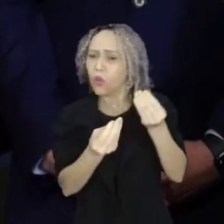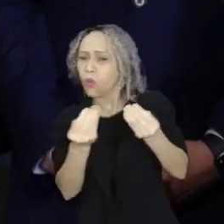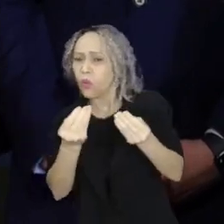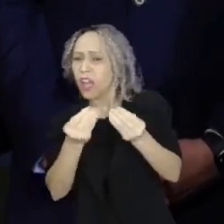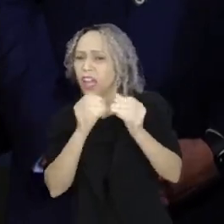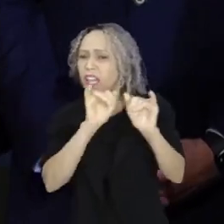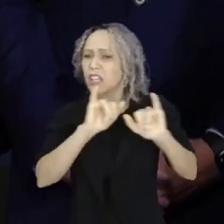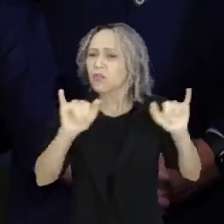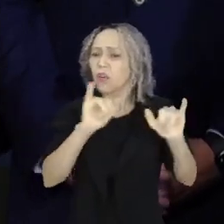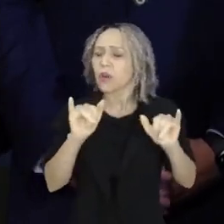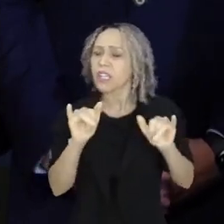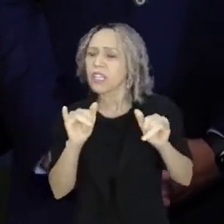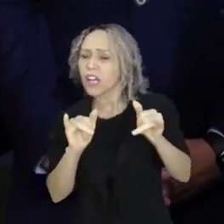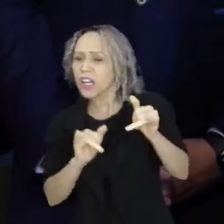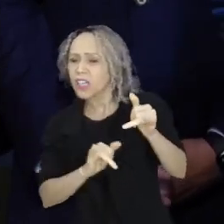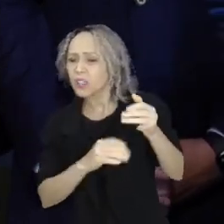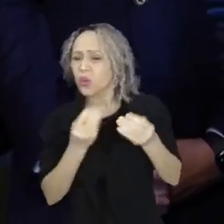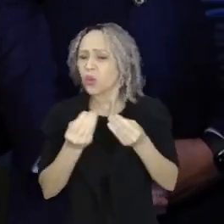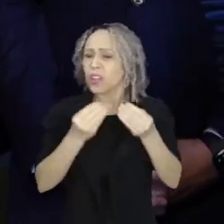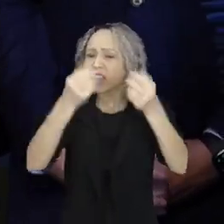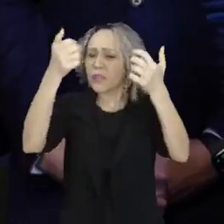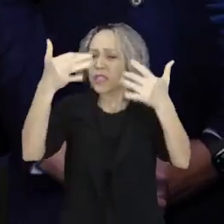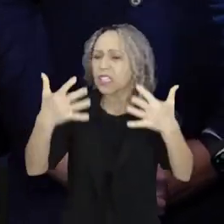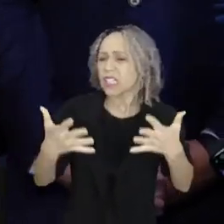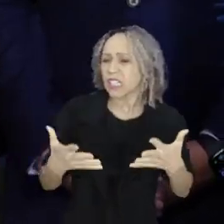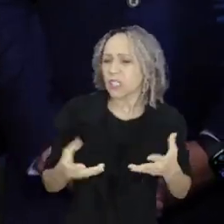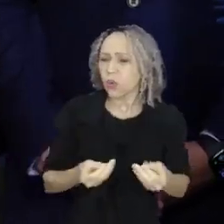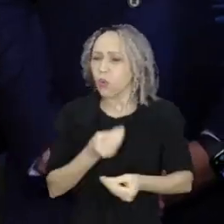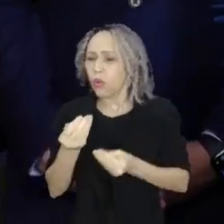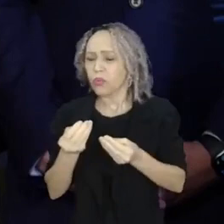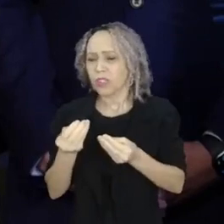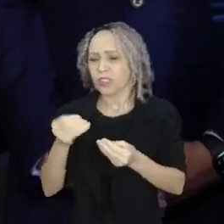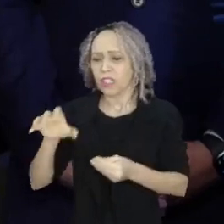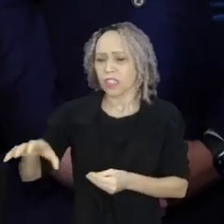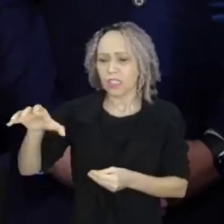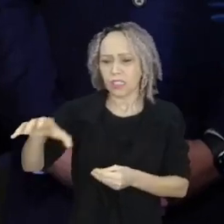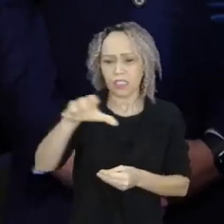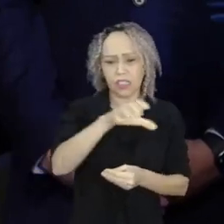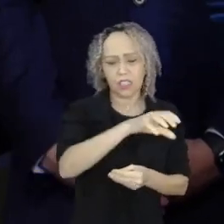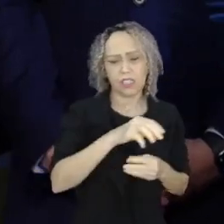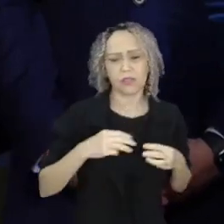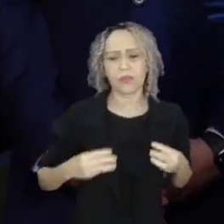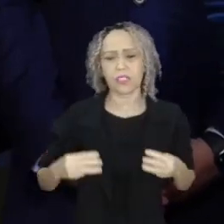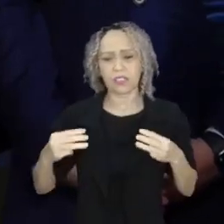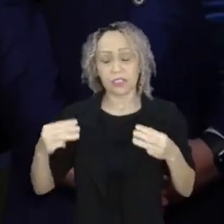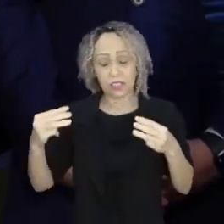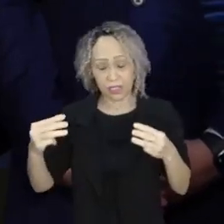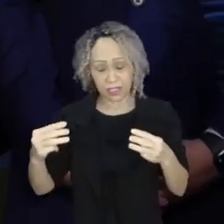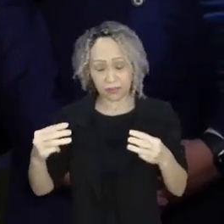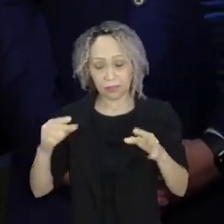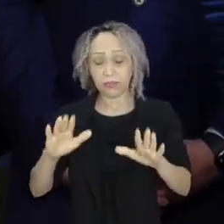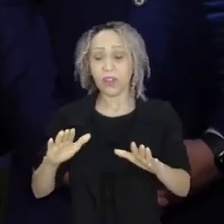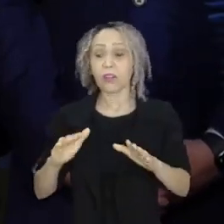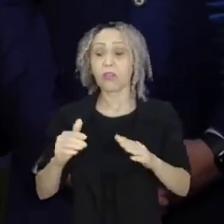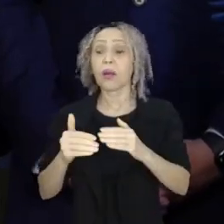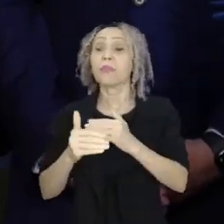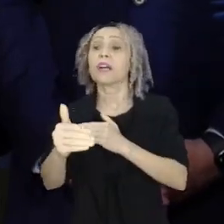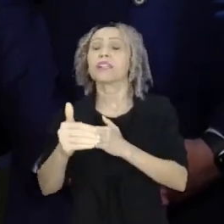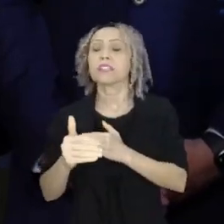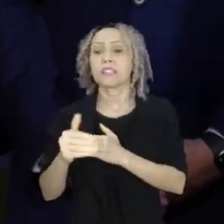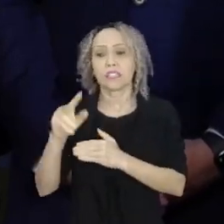montar a sua equipe de trabalho no Ministério. Tudo isso, certamente, a partir de segunda-feira.